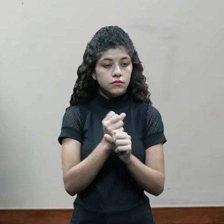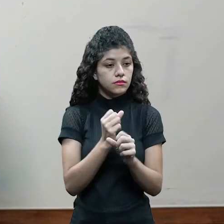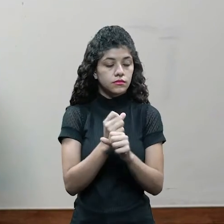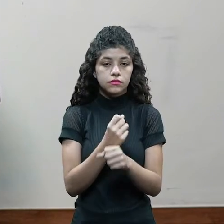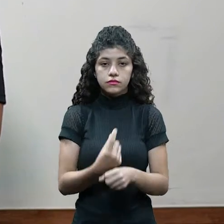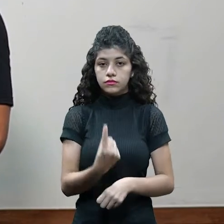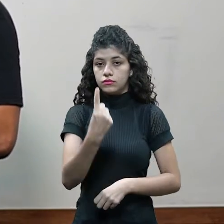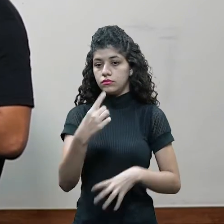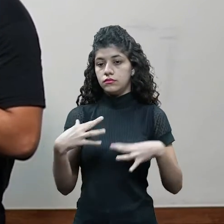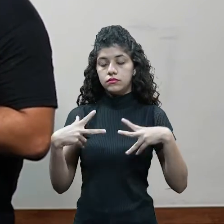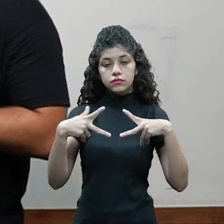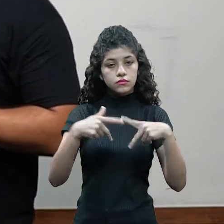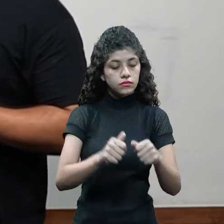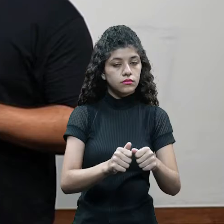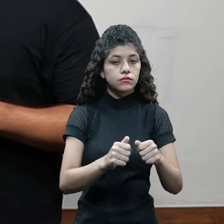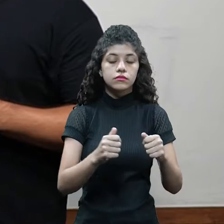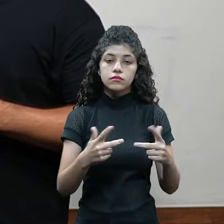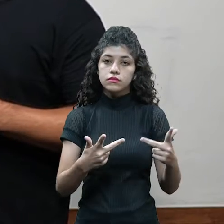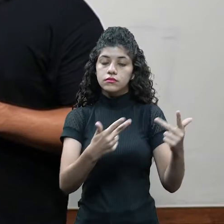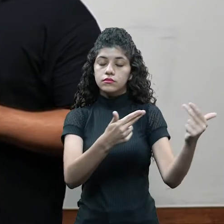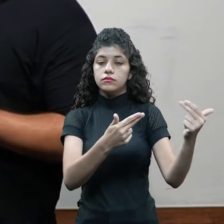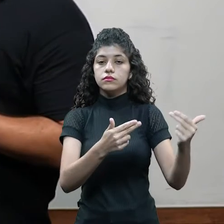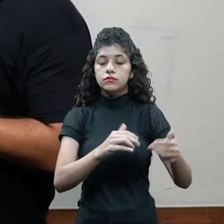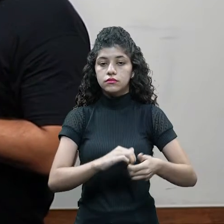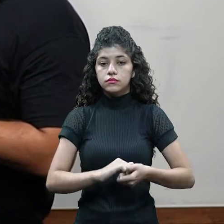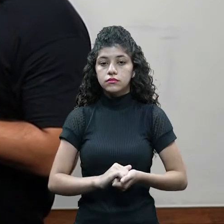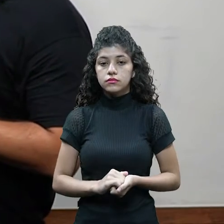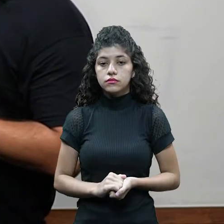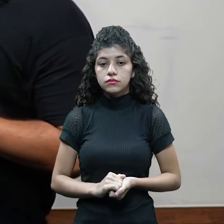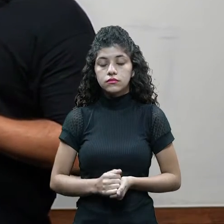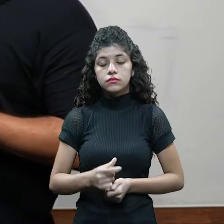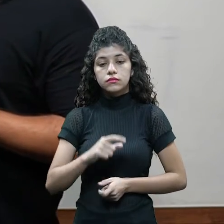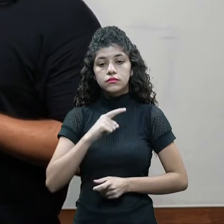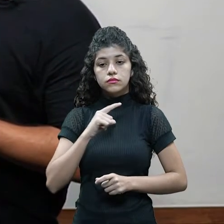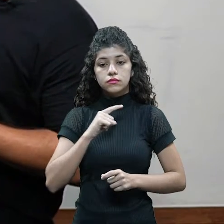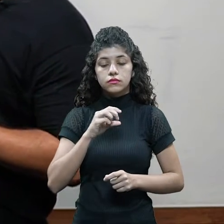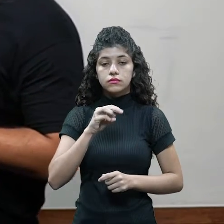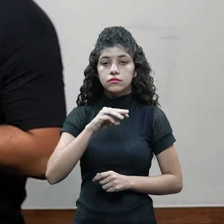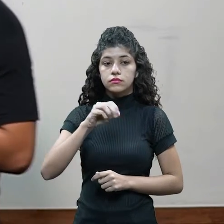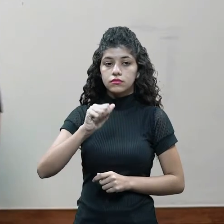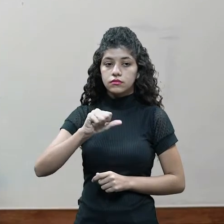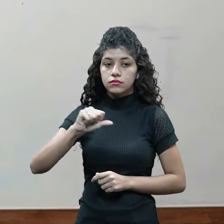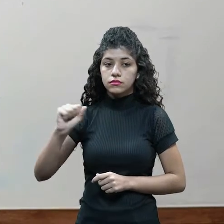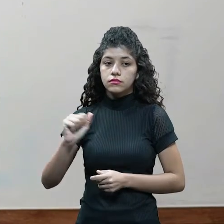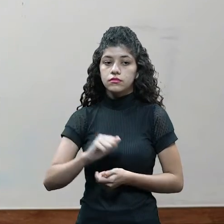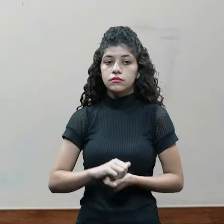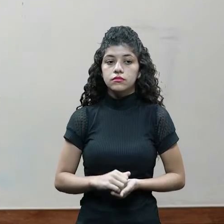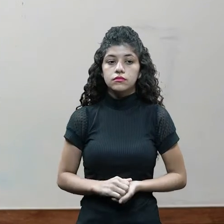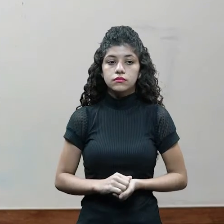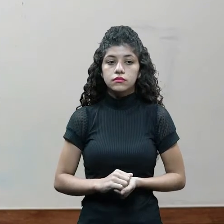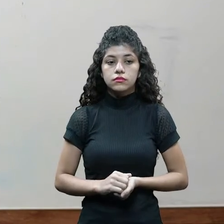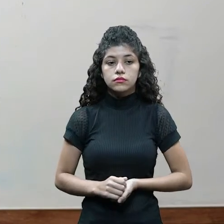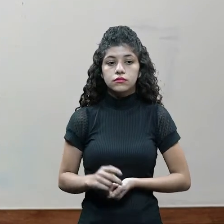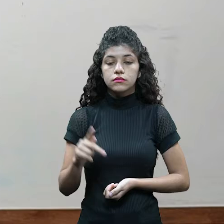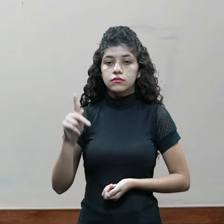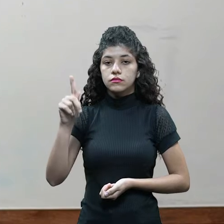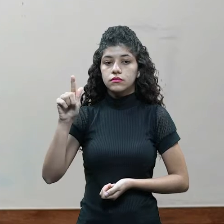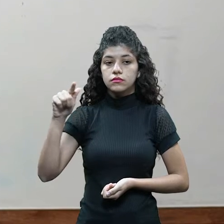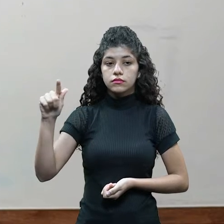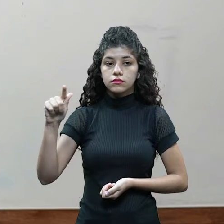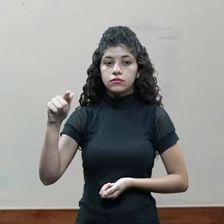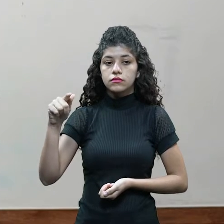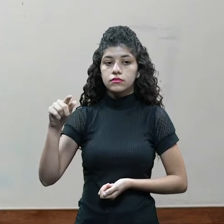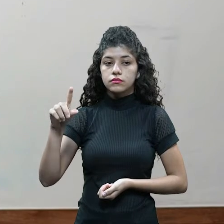outras. Aqui eu trago para vocês as unidades da grandeza de massa. Da maior para menor.